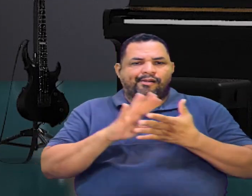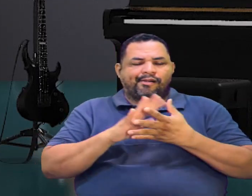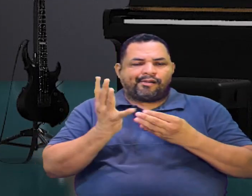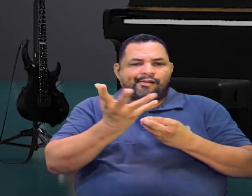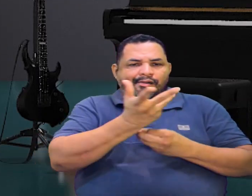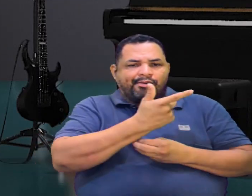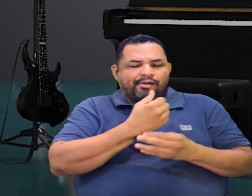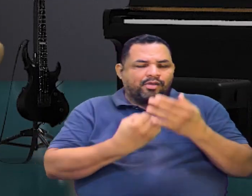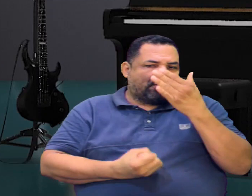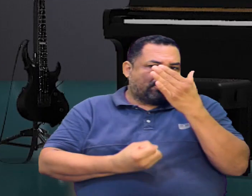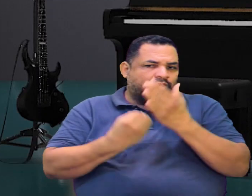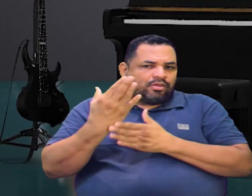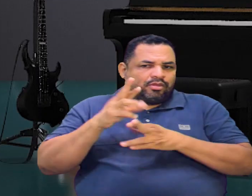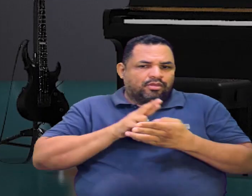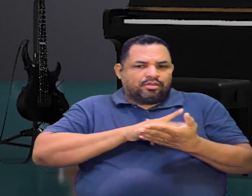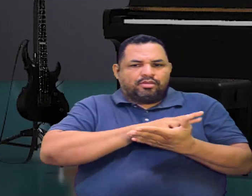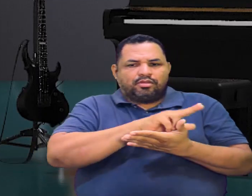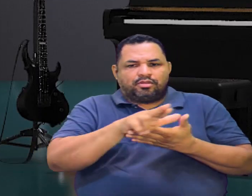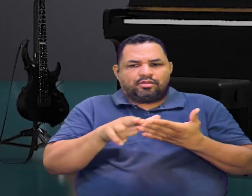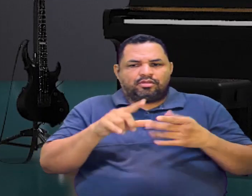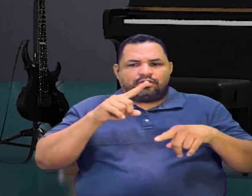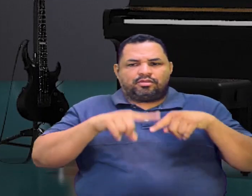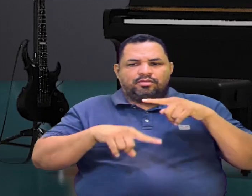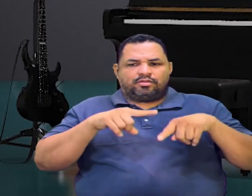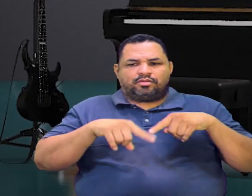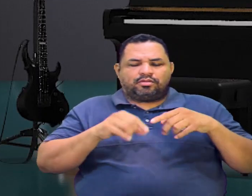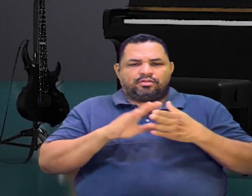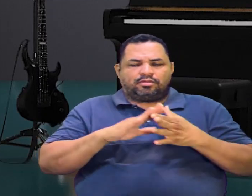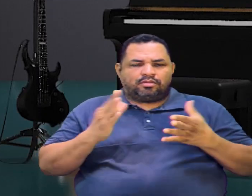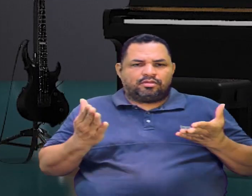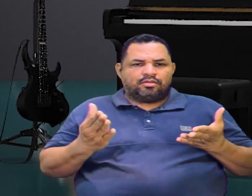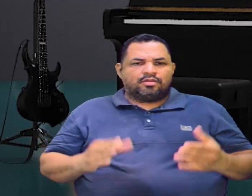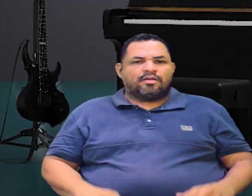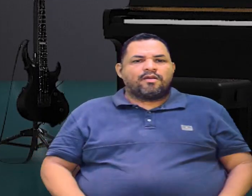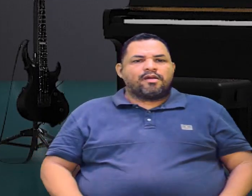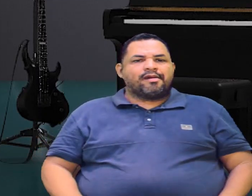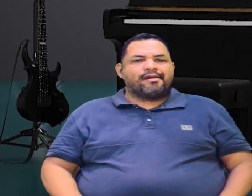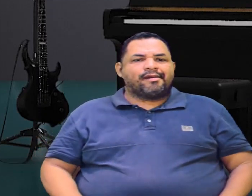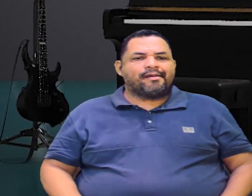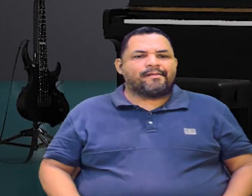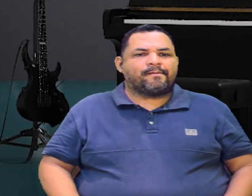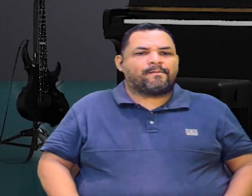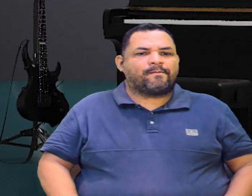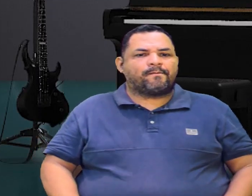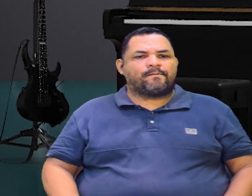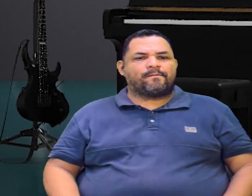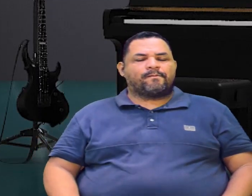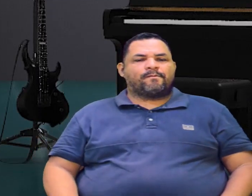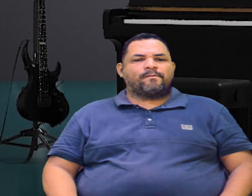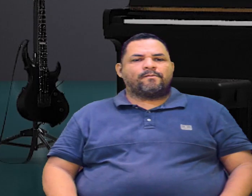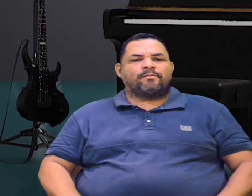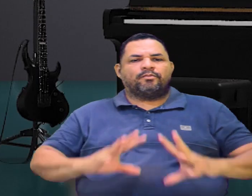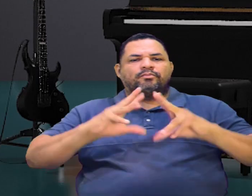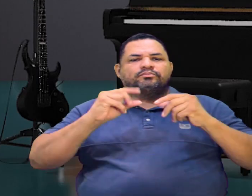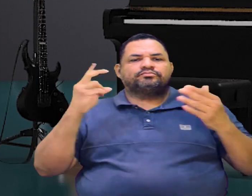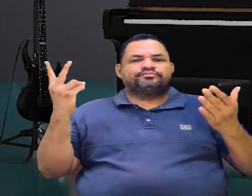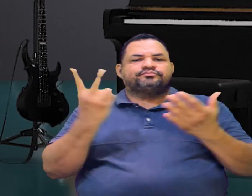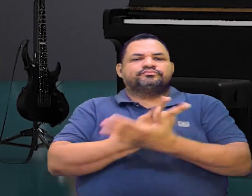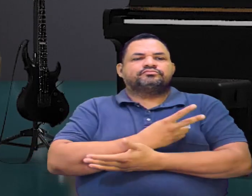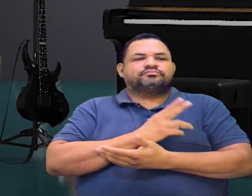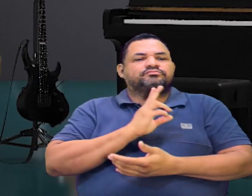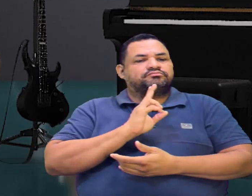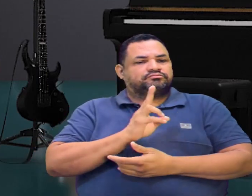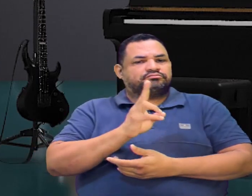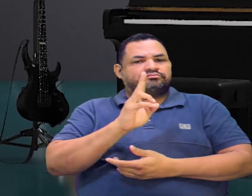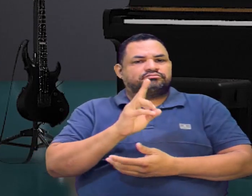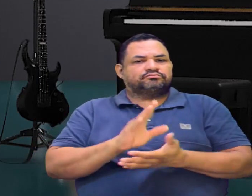arte, né? A formação de vários elementos ali conjugando para que tudo acontecesse ao mesmo